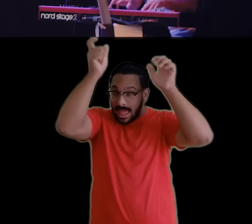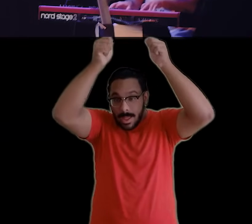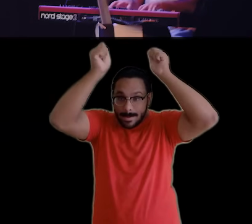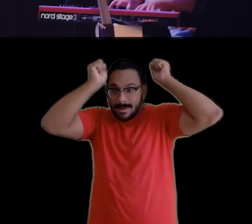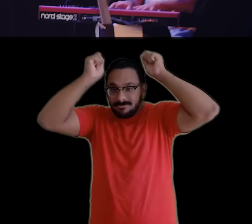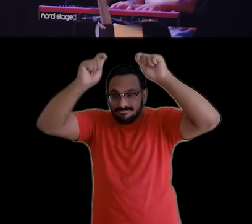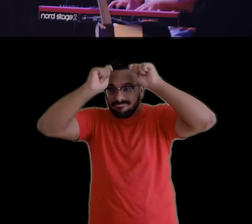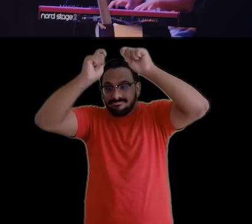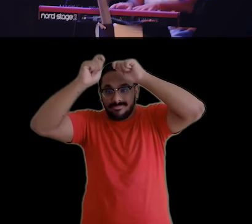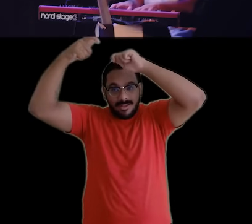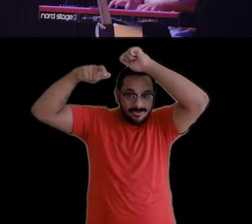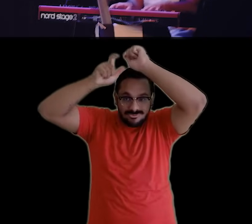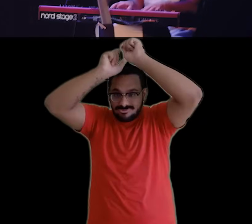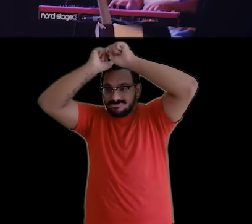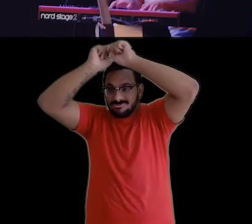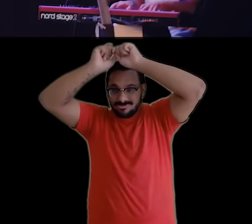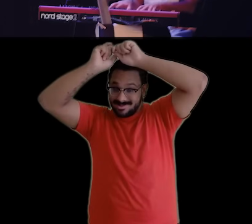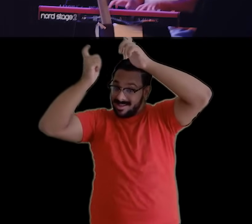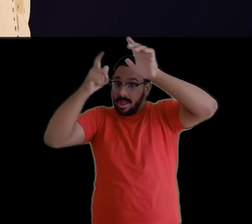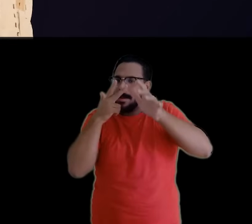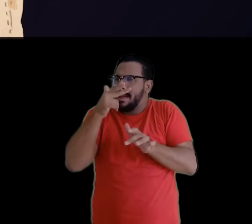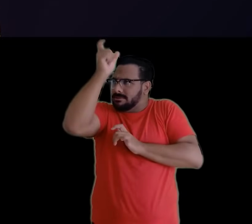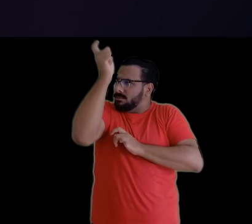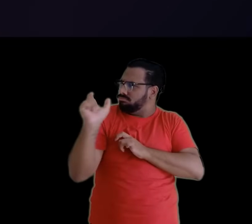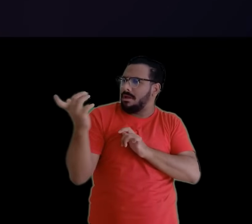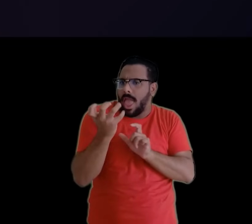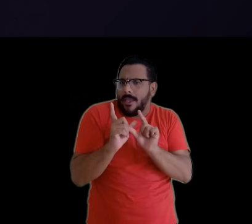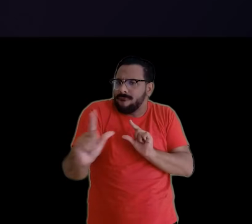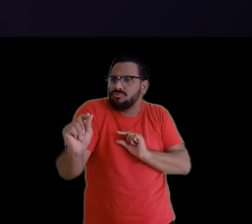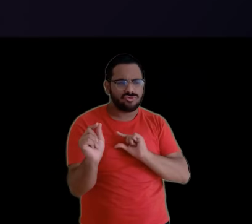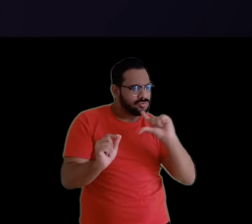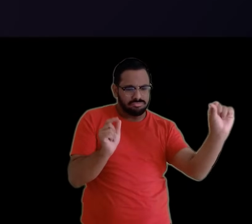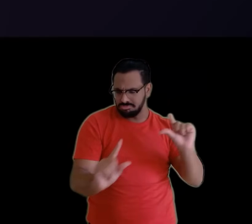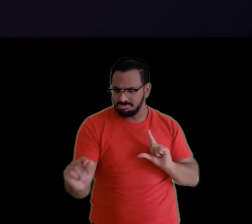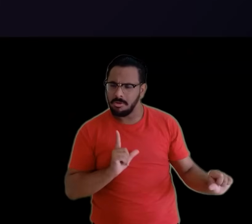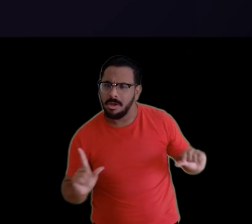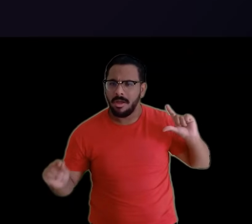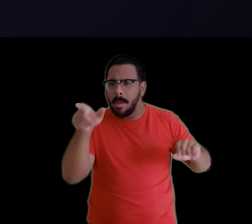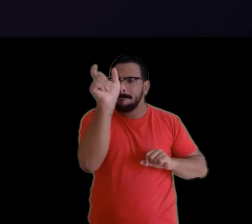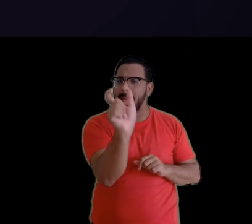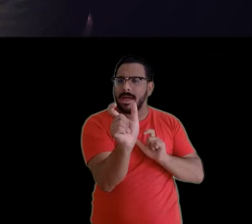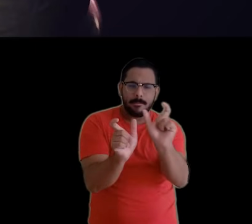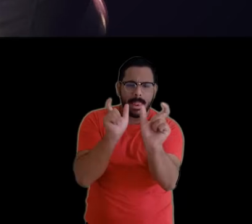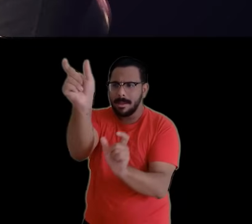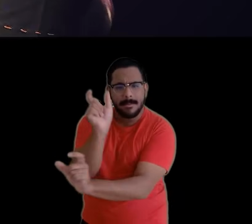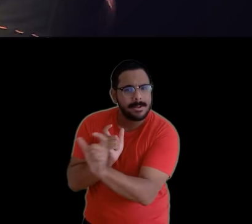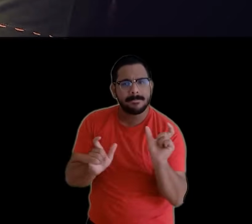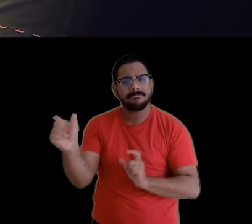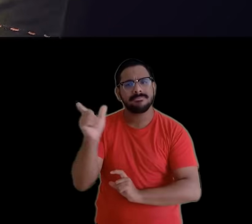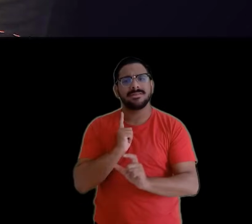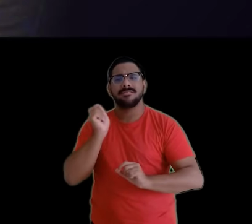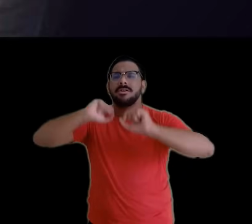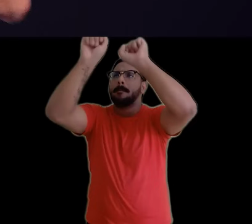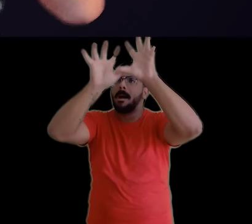Guardei uma palavra aqui no meu chapéu e ela fugiu, foi pra perto lá do